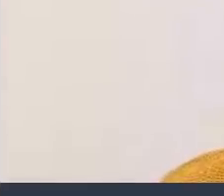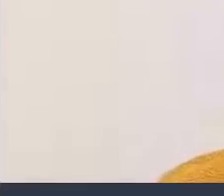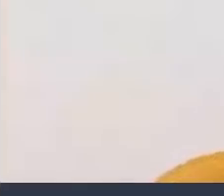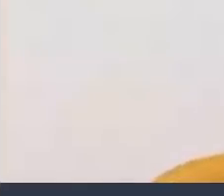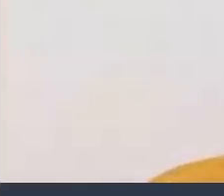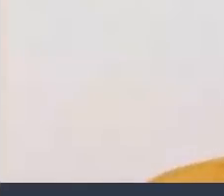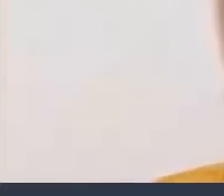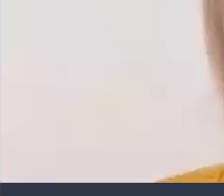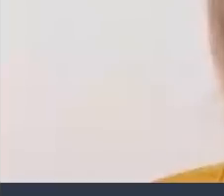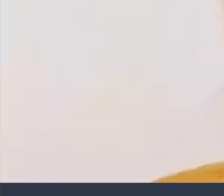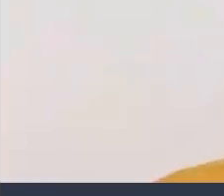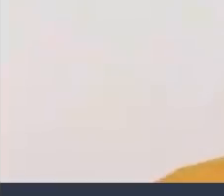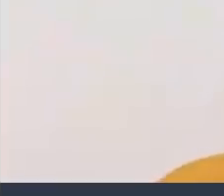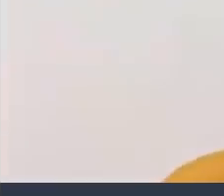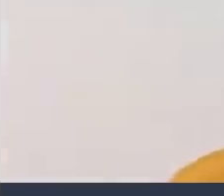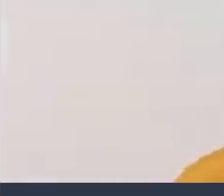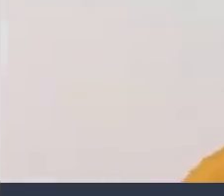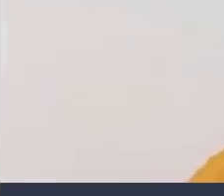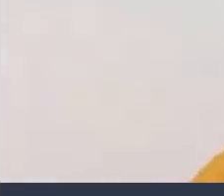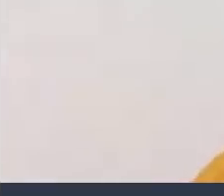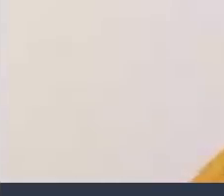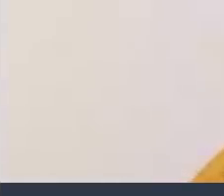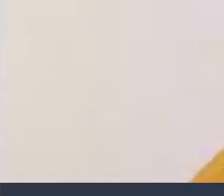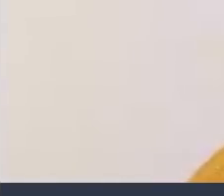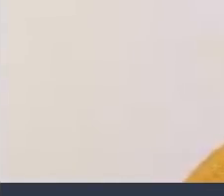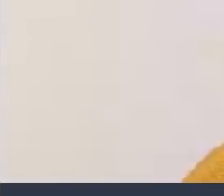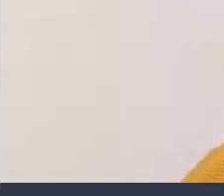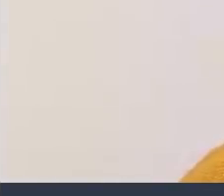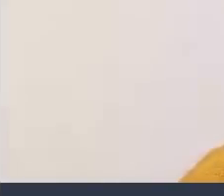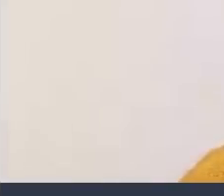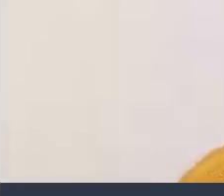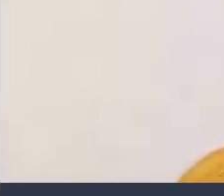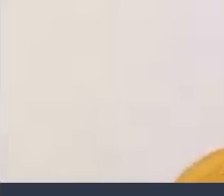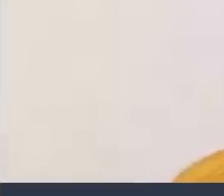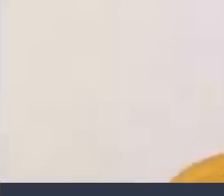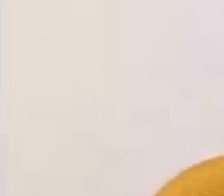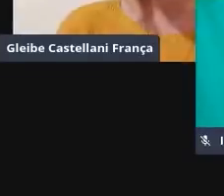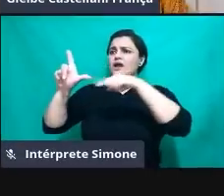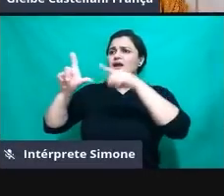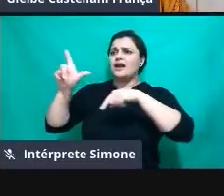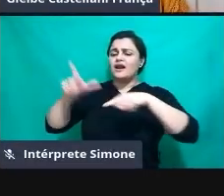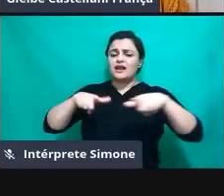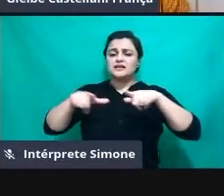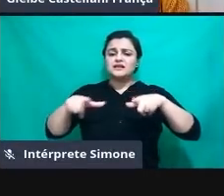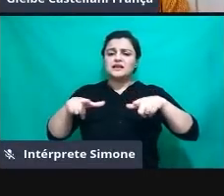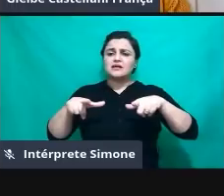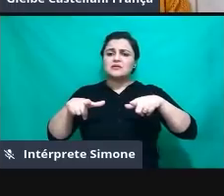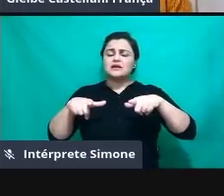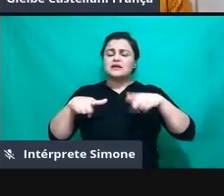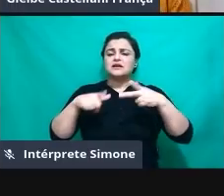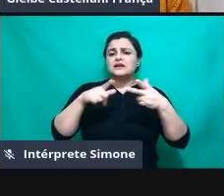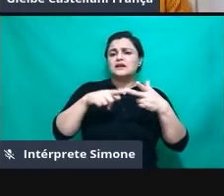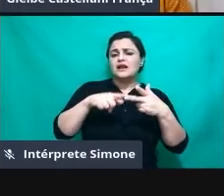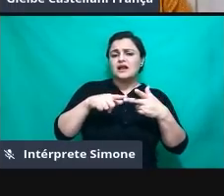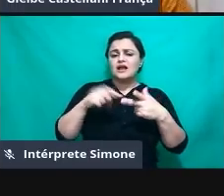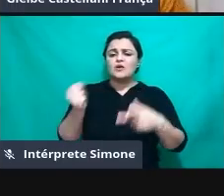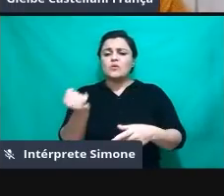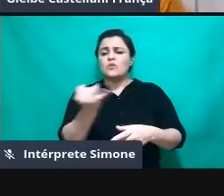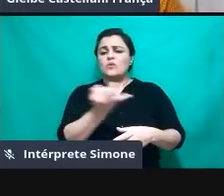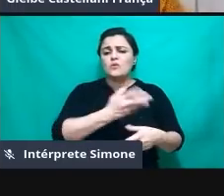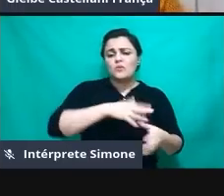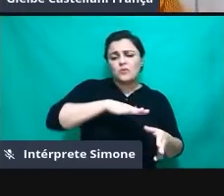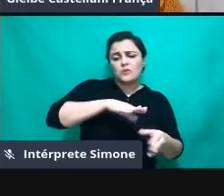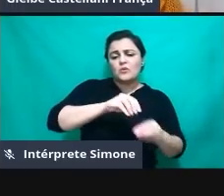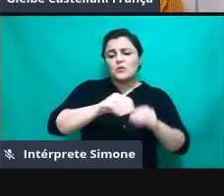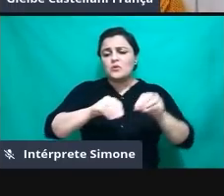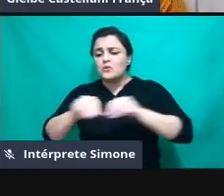materiais manipuláveis, quando eu trabalho com letras e números móveis, eu vou aumentando